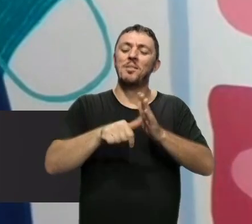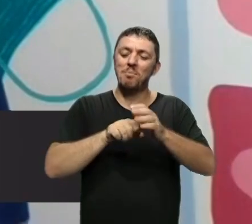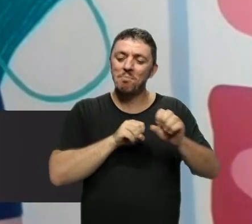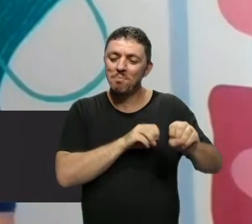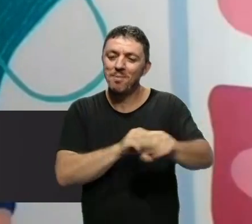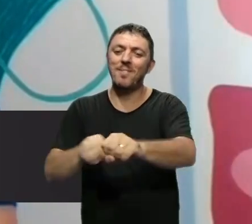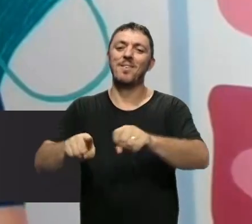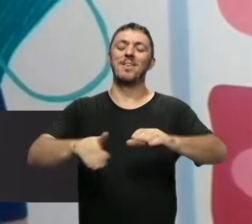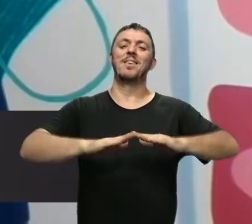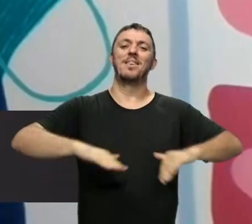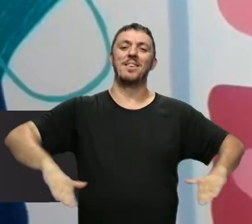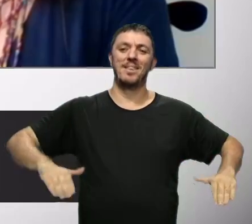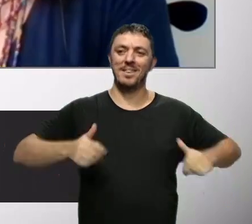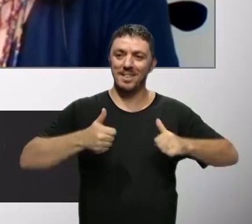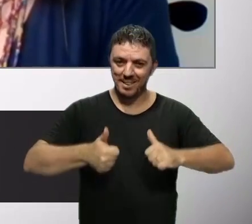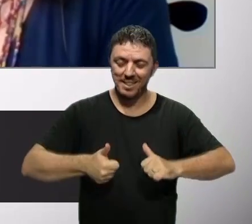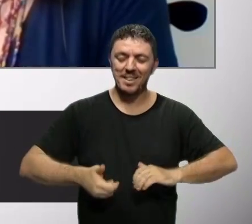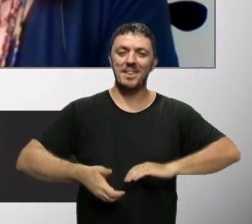oportunidades para as crianças também.